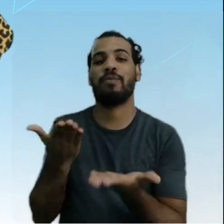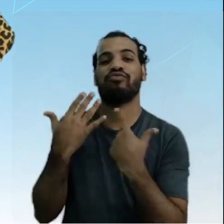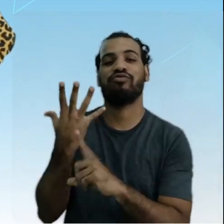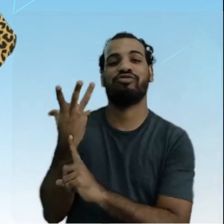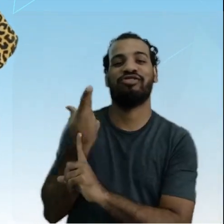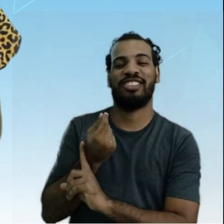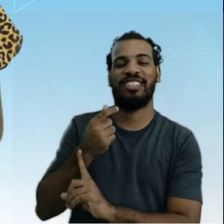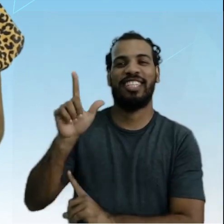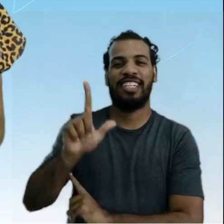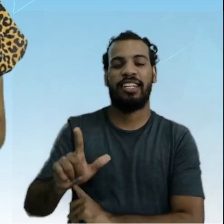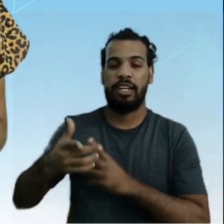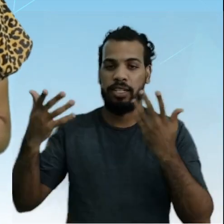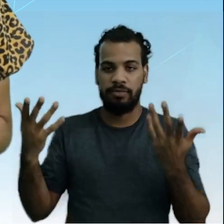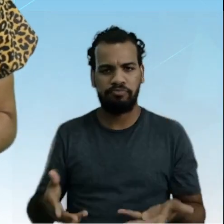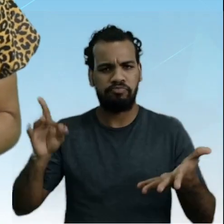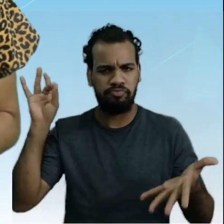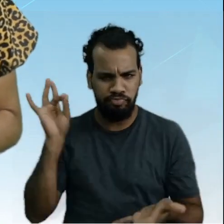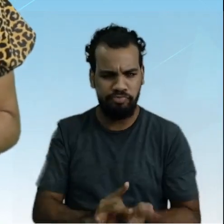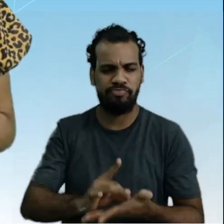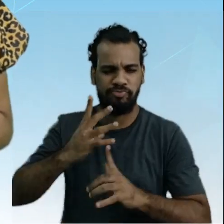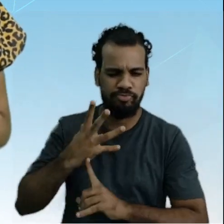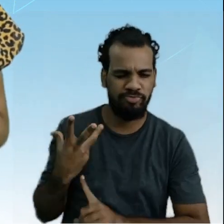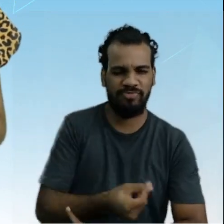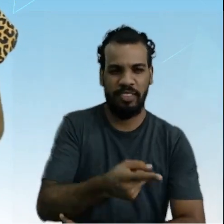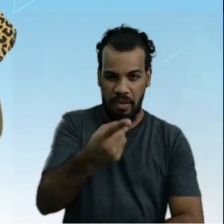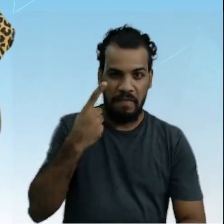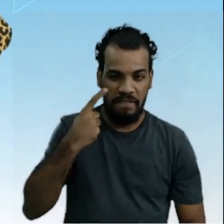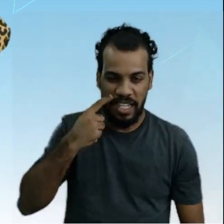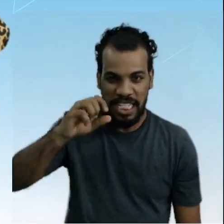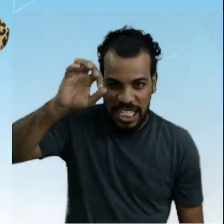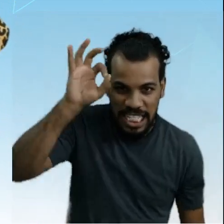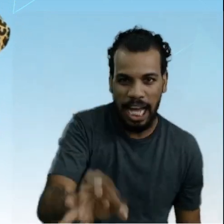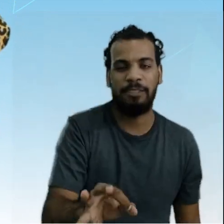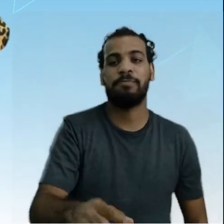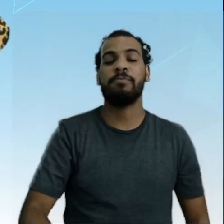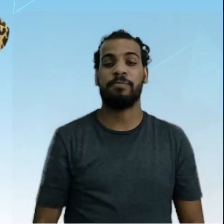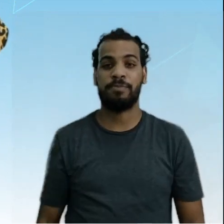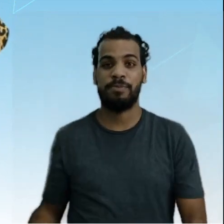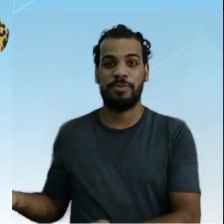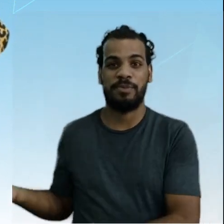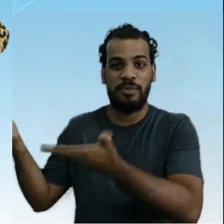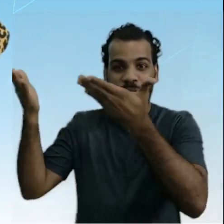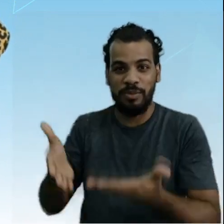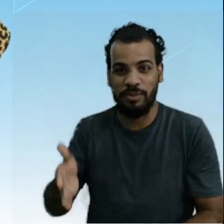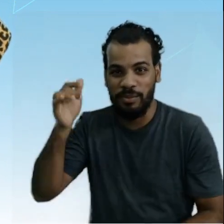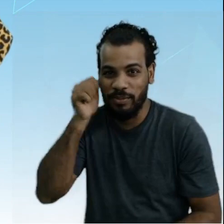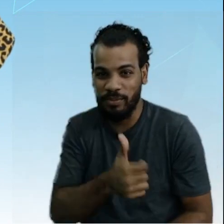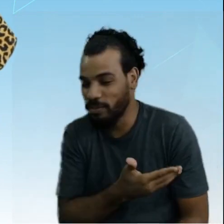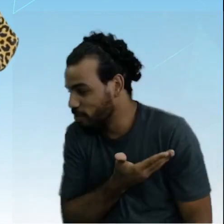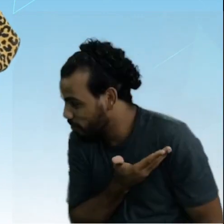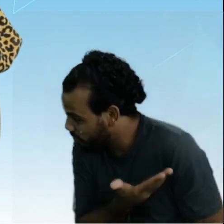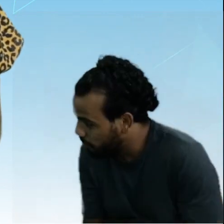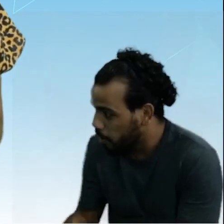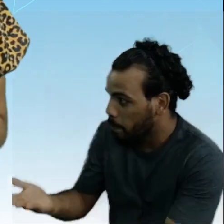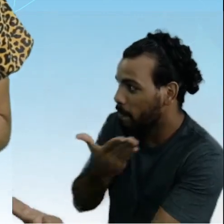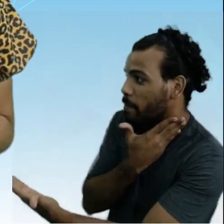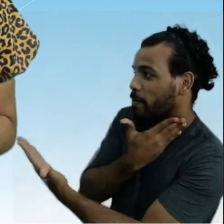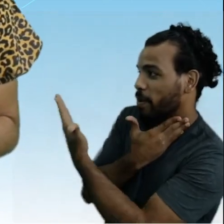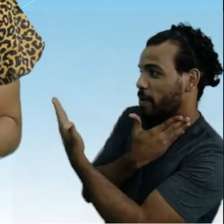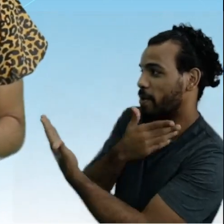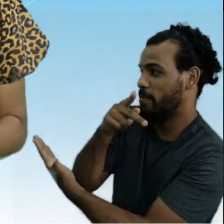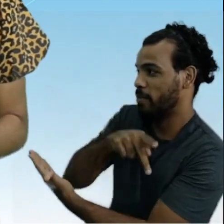hoje, com um sabor bem artístico, vocês vão ver, temos a honra de receber aqui no nosso bate-papo